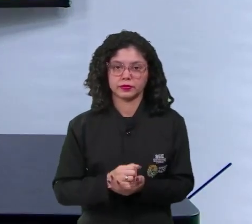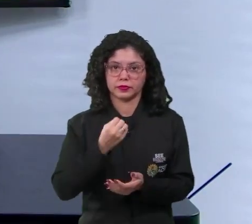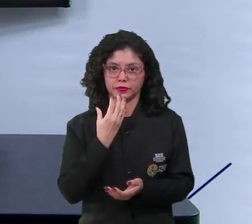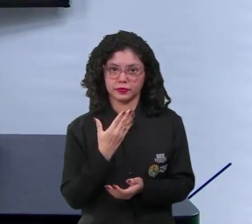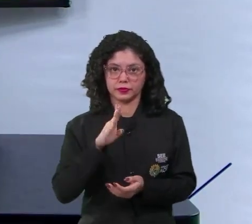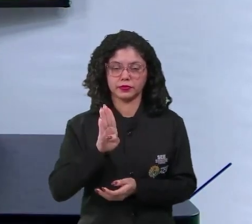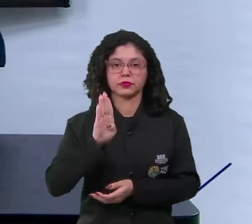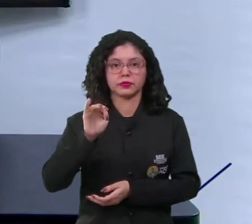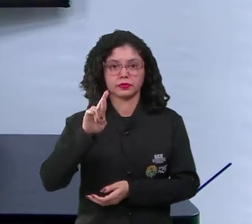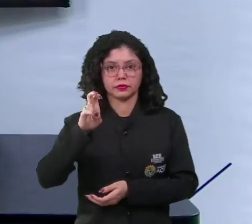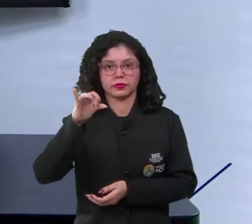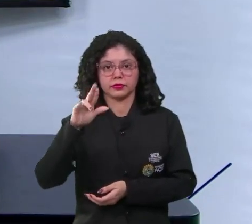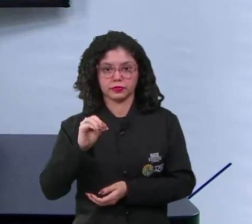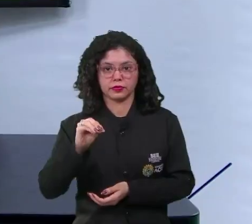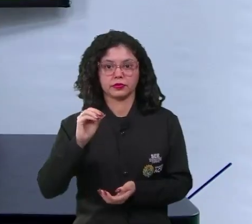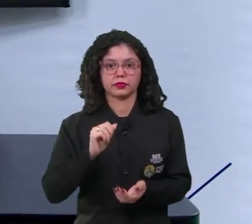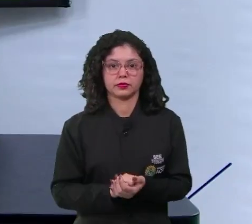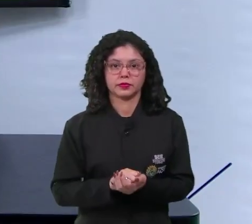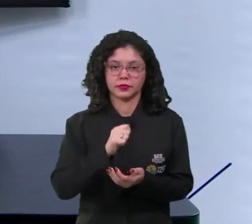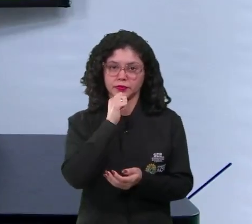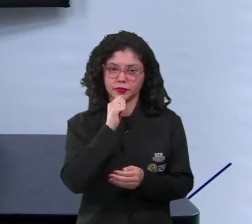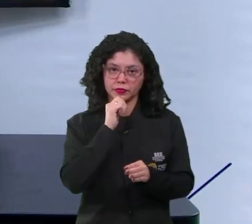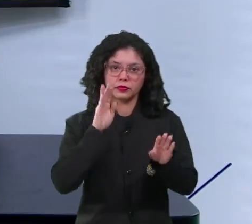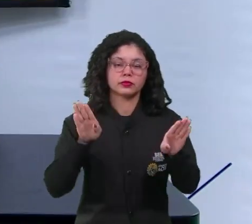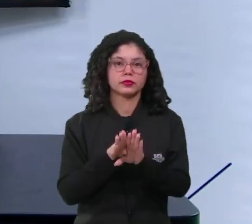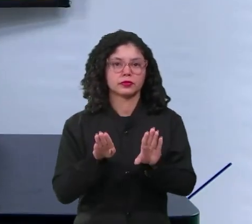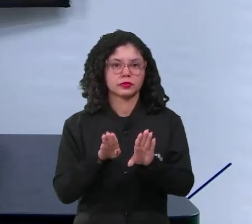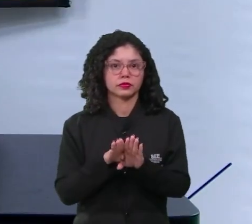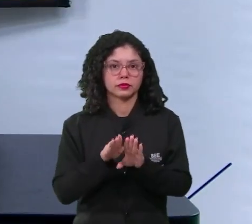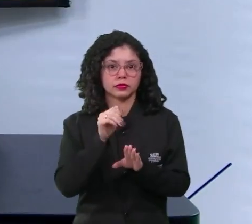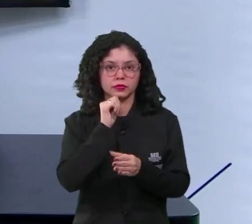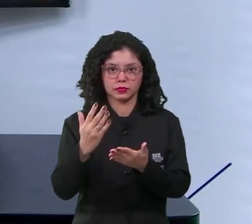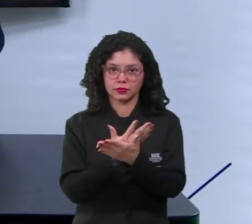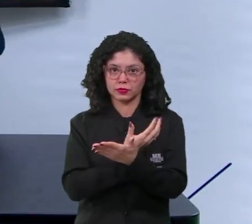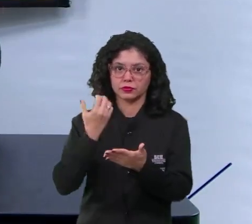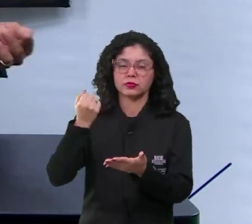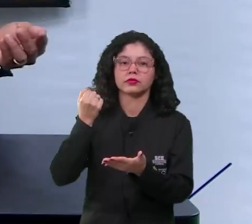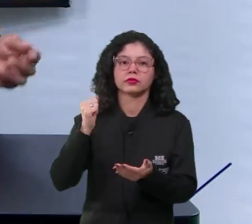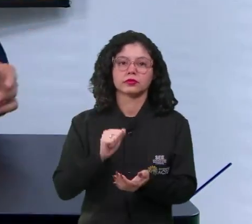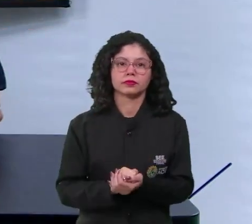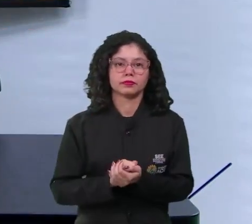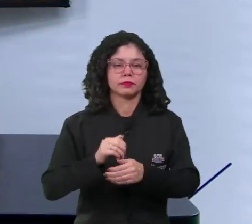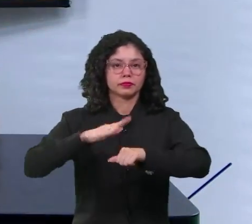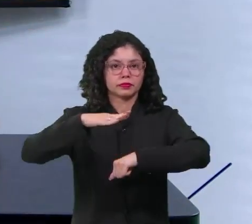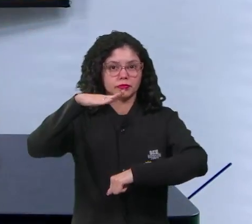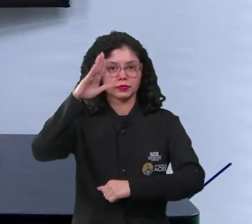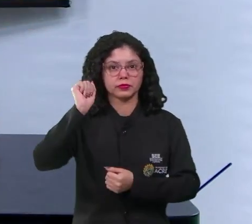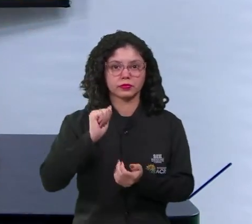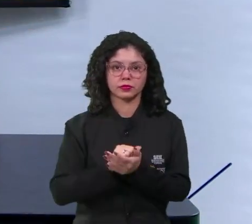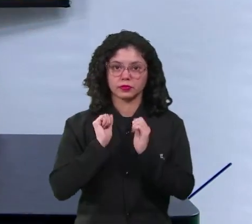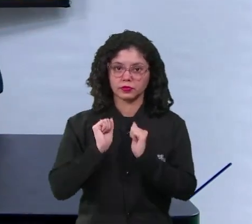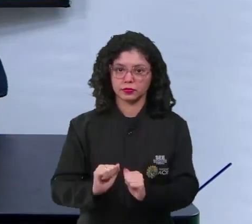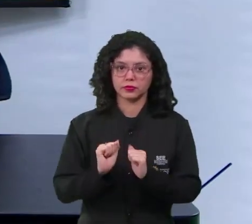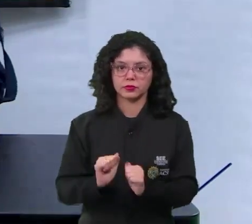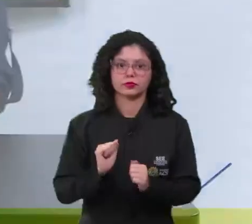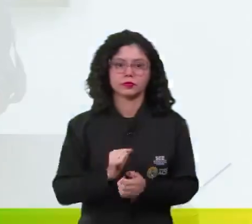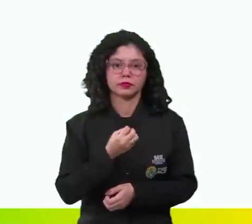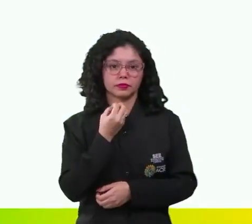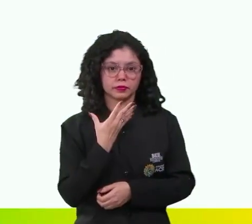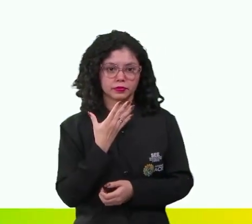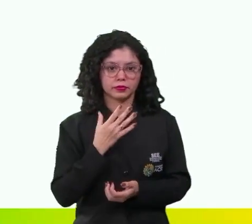Bacon, colocar em prática essa receita de retirar da natureza o máximo que a gente pode.